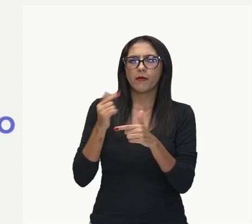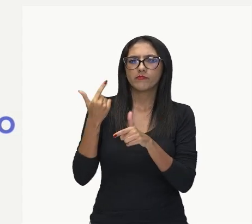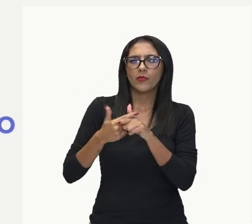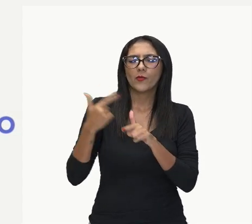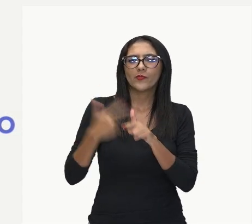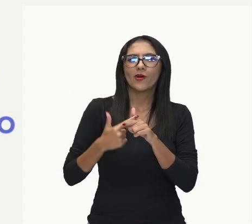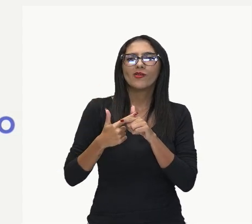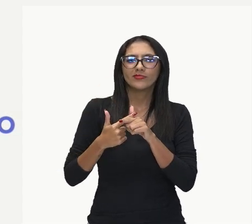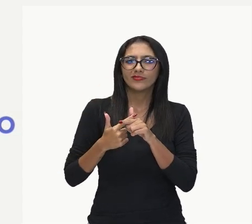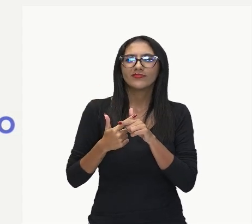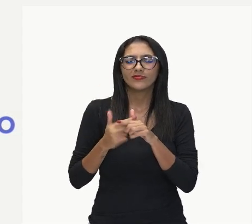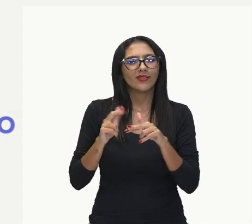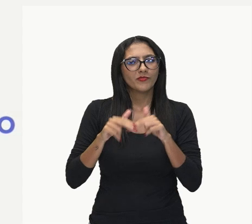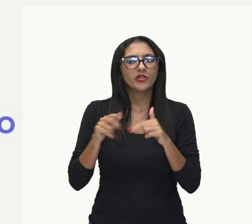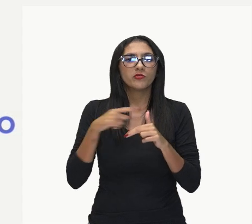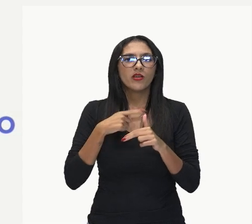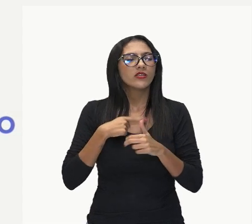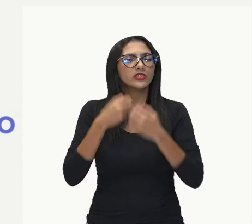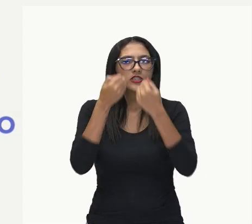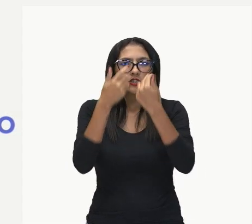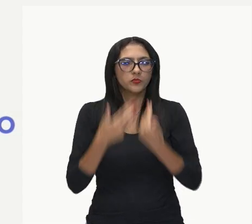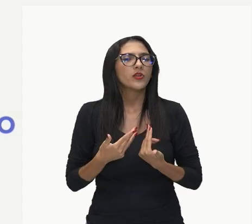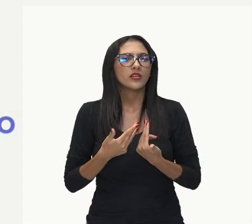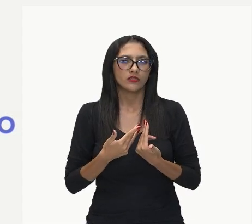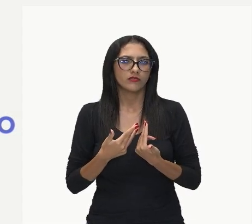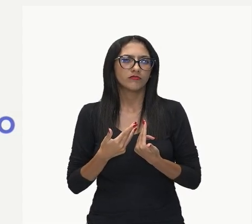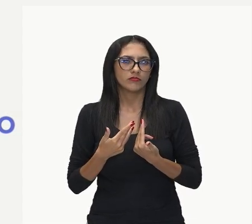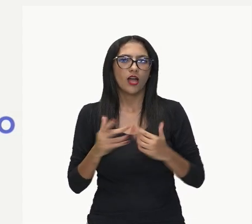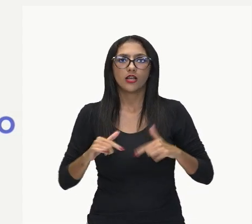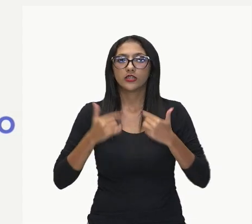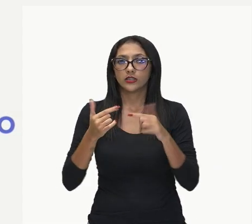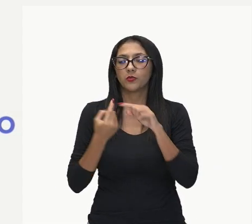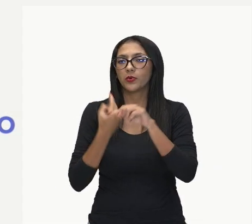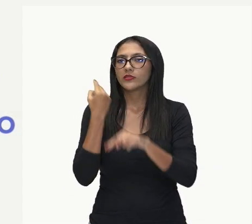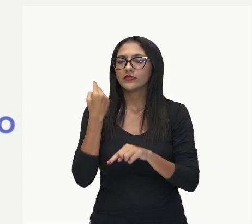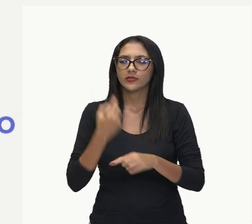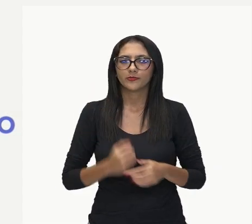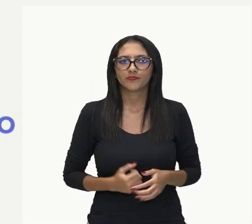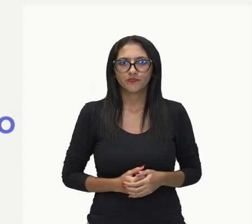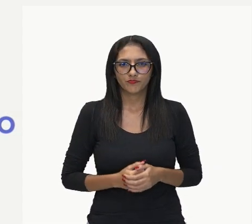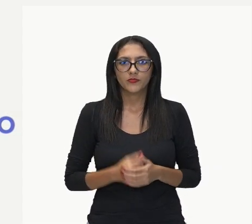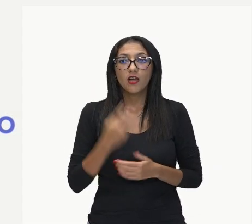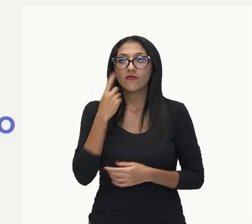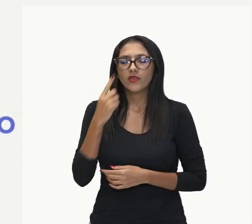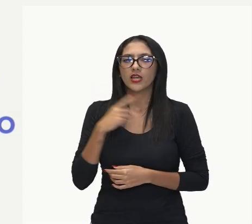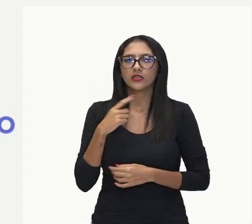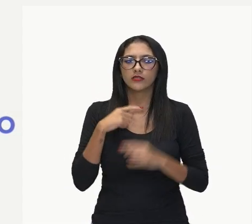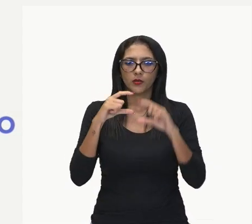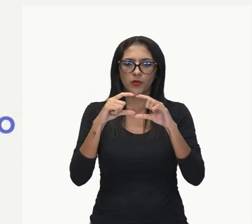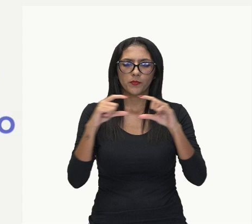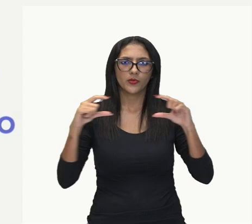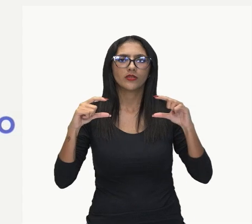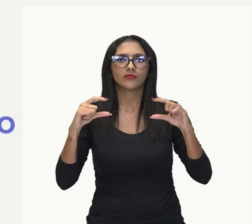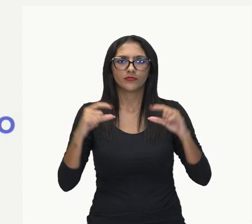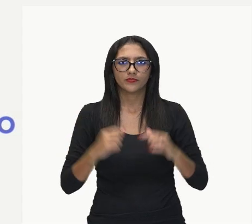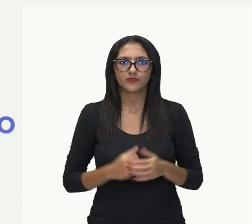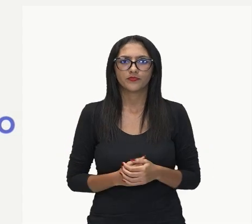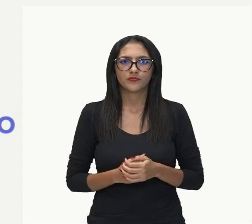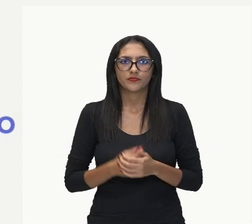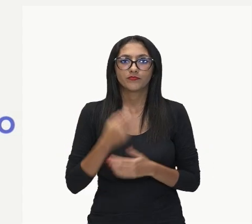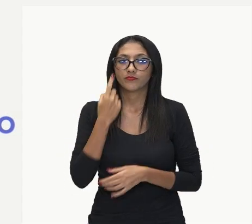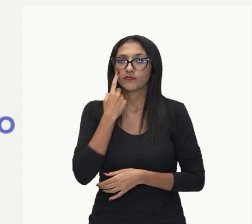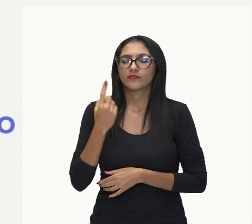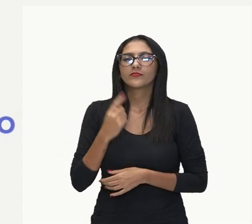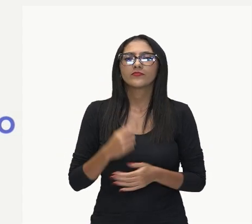conta exatamente o que aconteceu. Nesse trecho aqui, a gente percebe a fala do narrador. Olha só, Fabiano